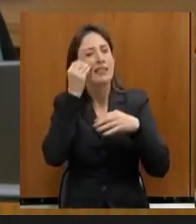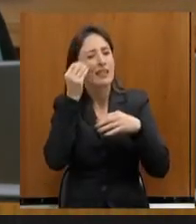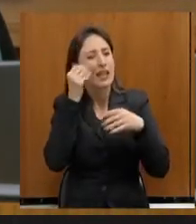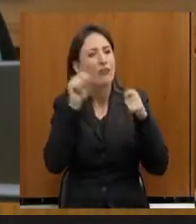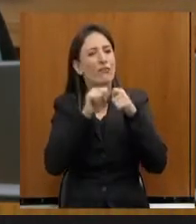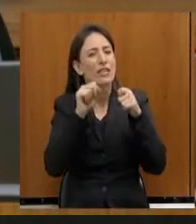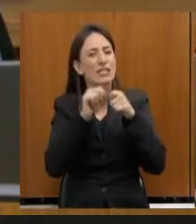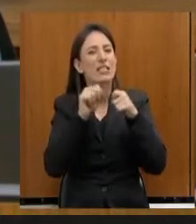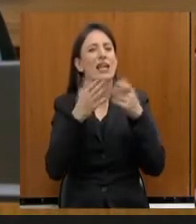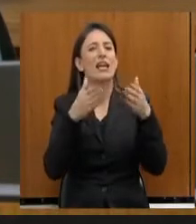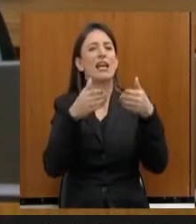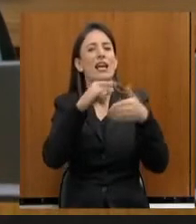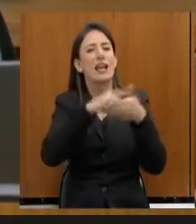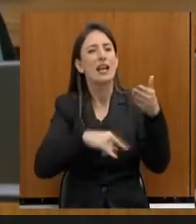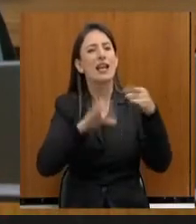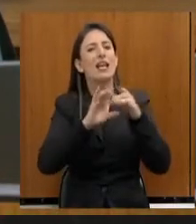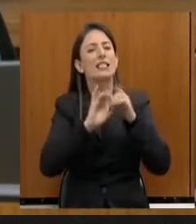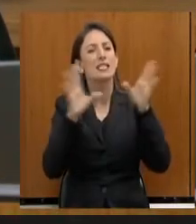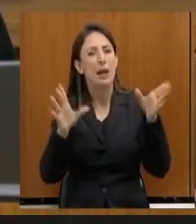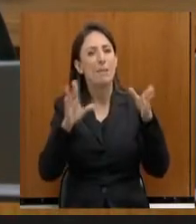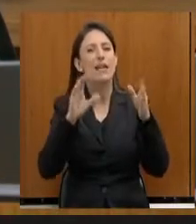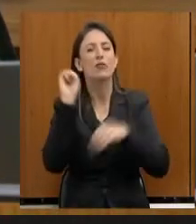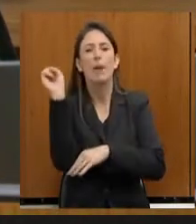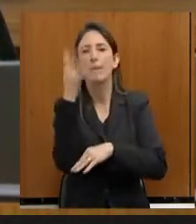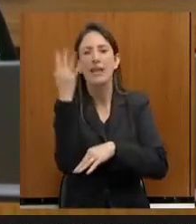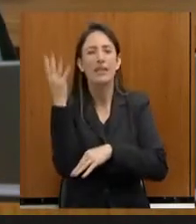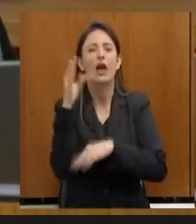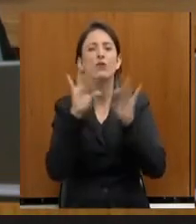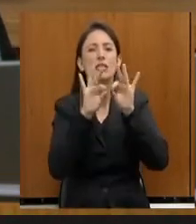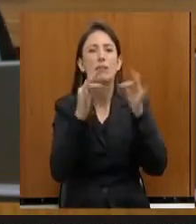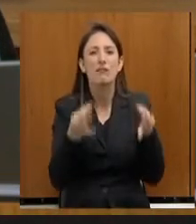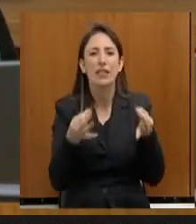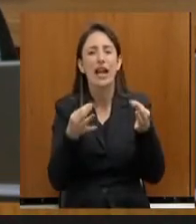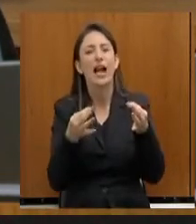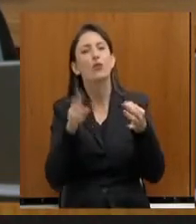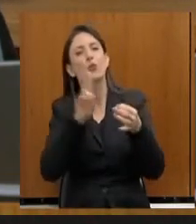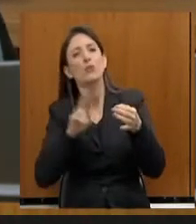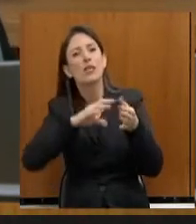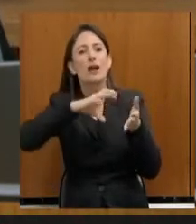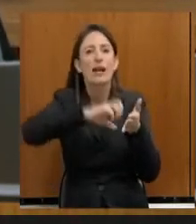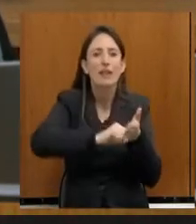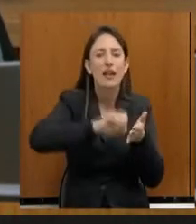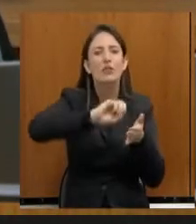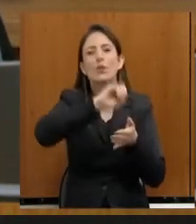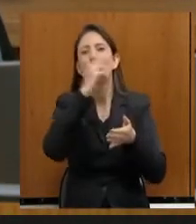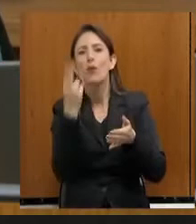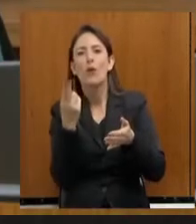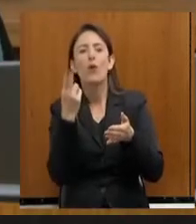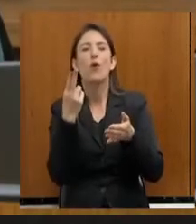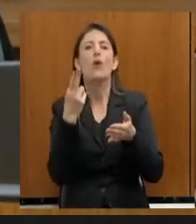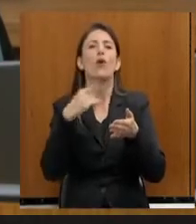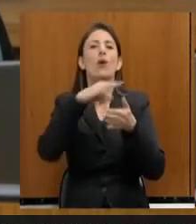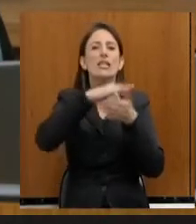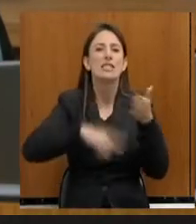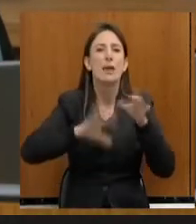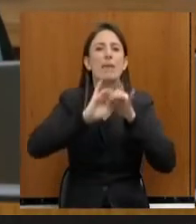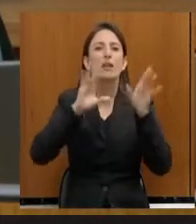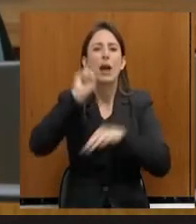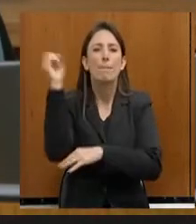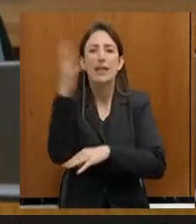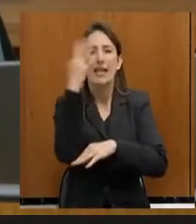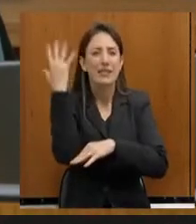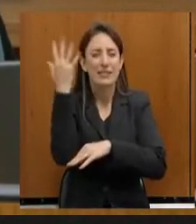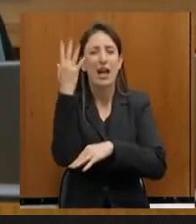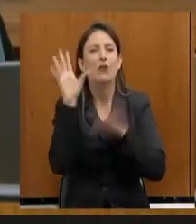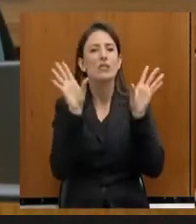do licenciamento ambiental simplificado com cadastro seja através do licenciamento ambiental simplificado com